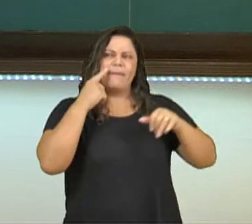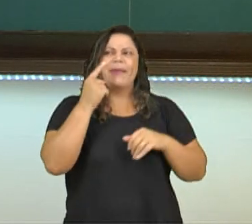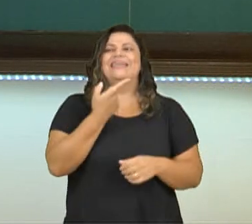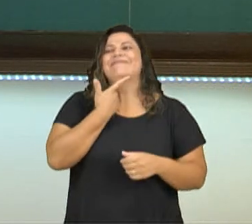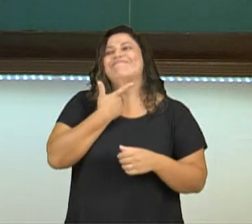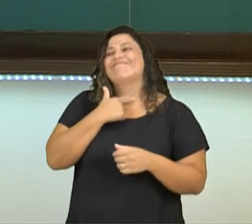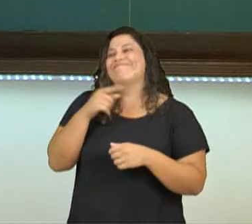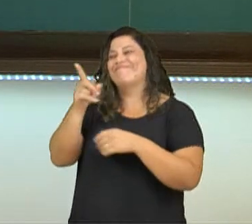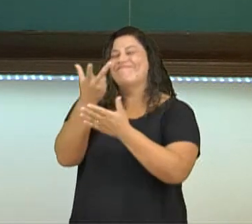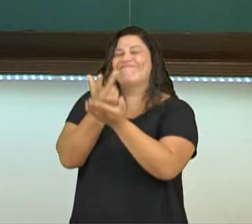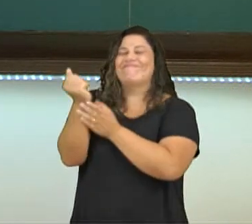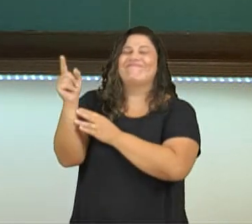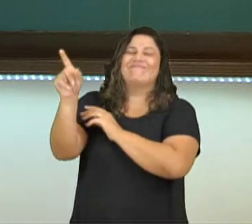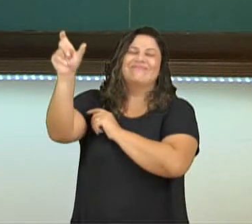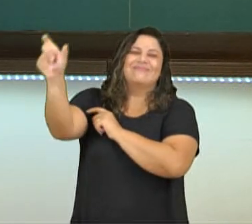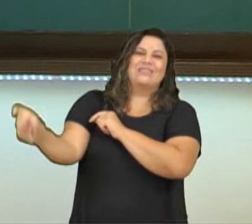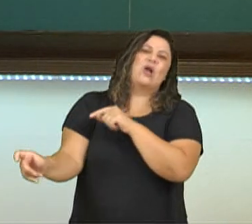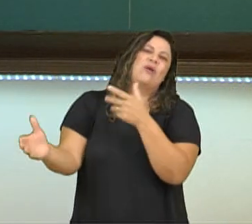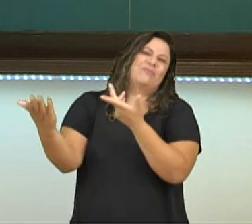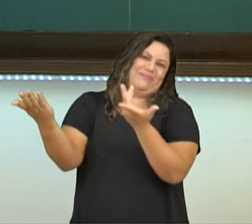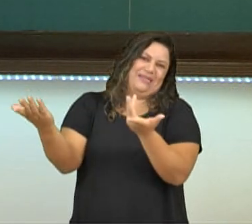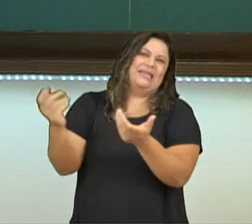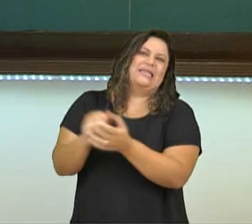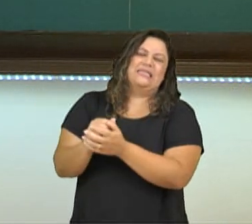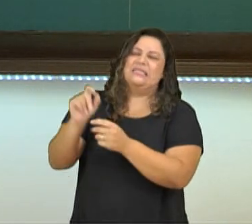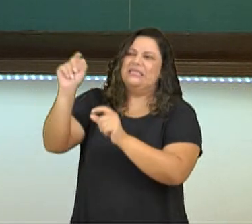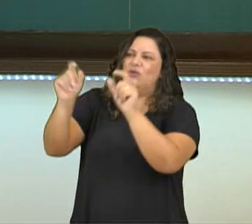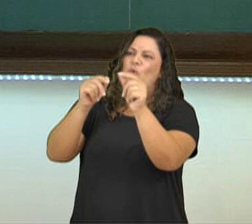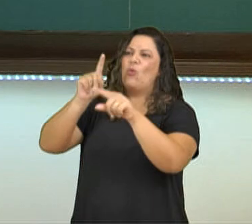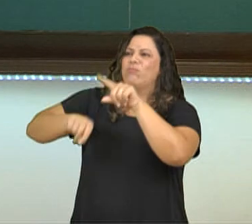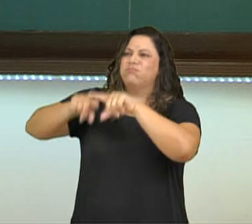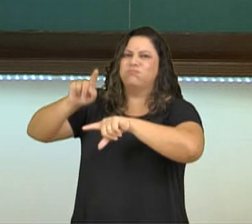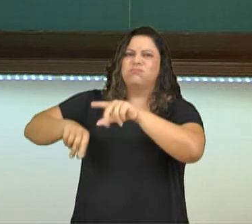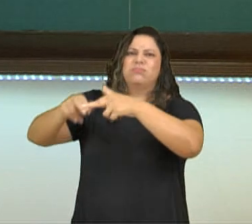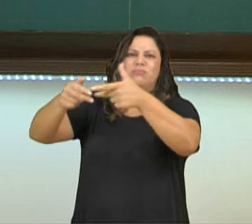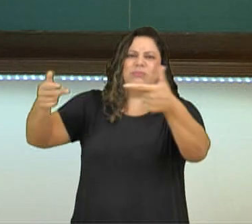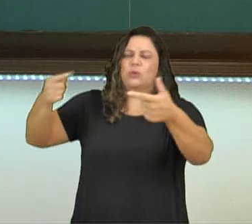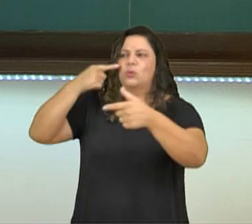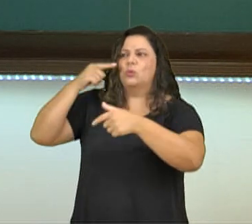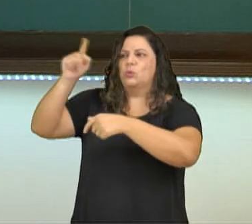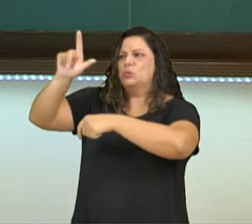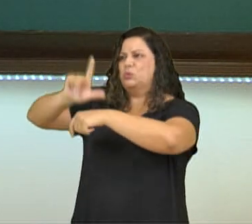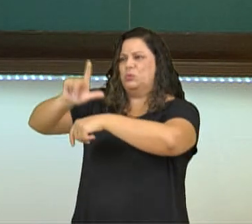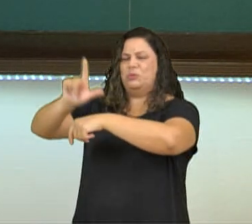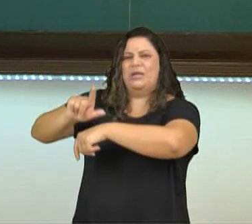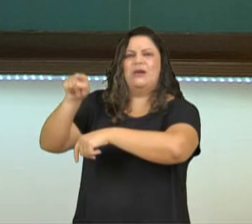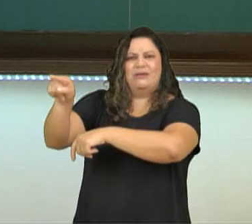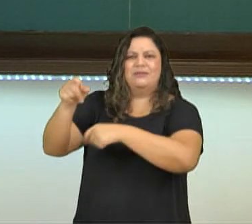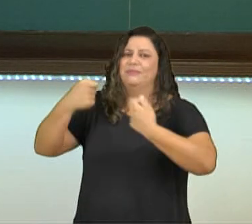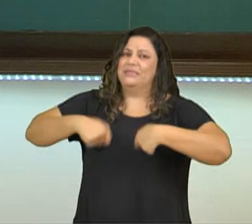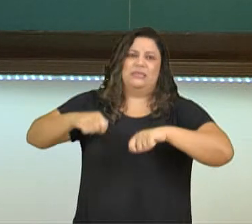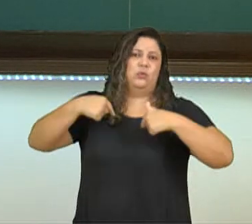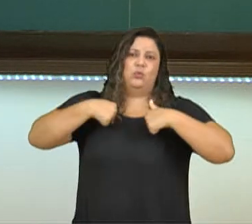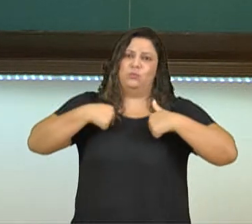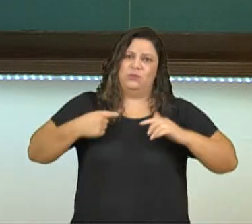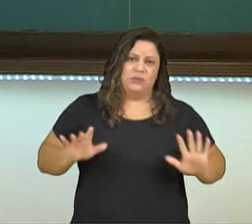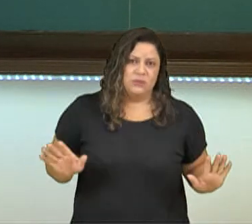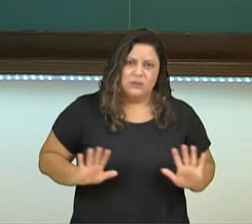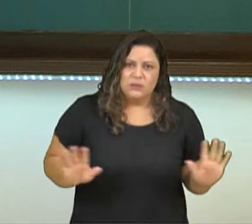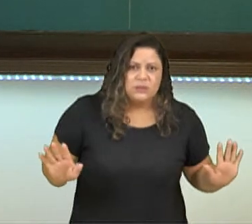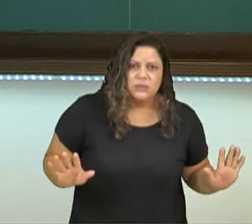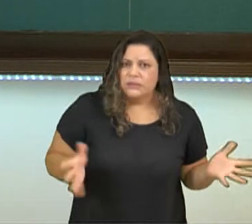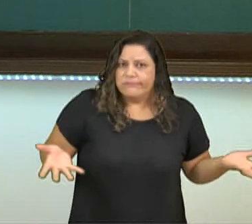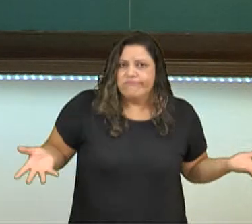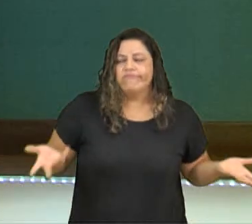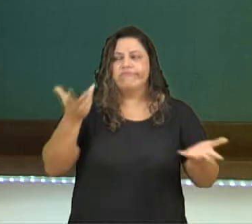um determinado produto, sem que muitas vezes houvesse a real necessidade desse produto para a nossa vida.